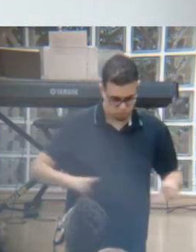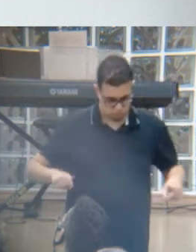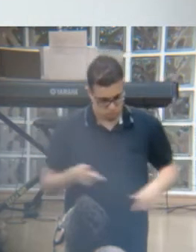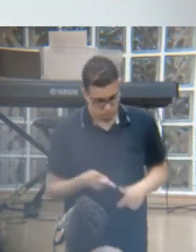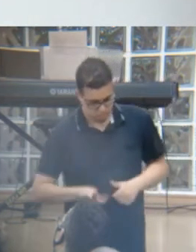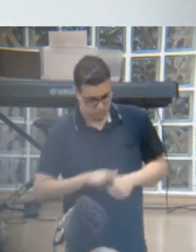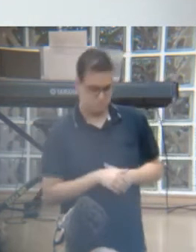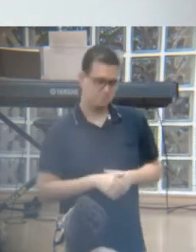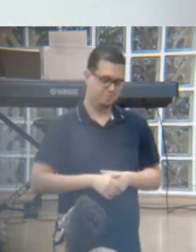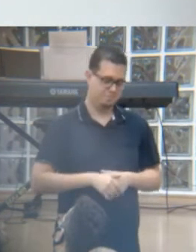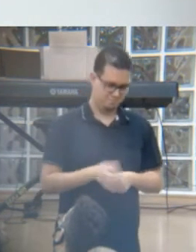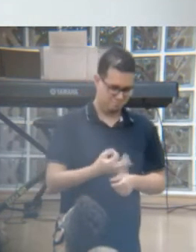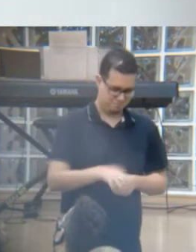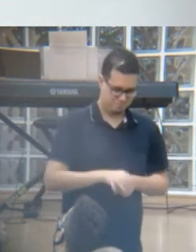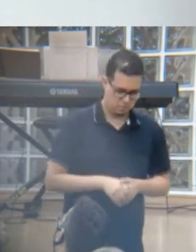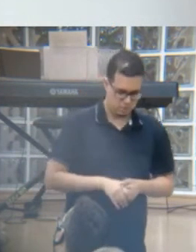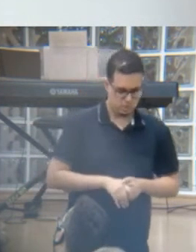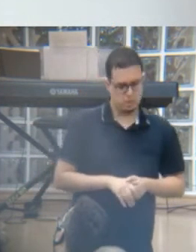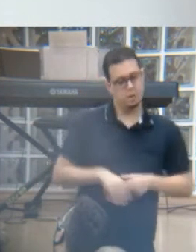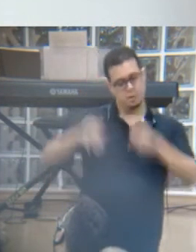eles obedecendo, então,